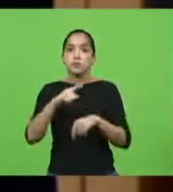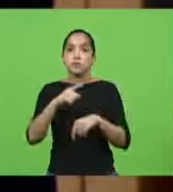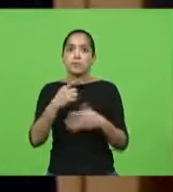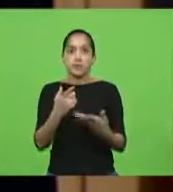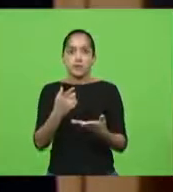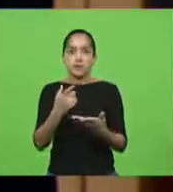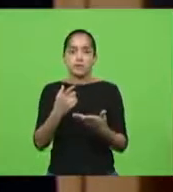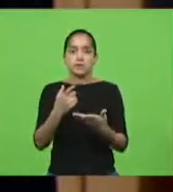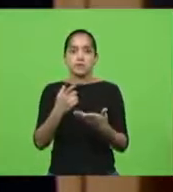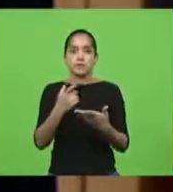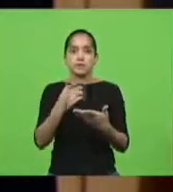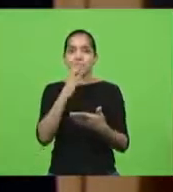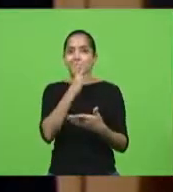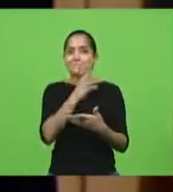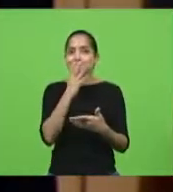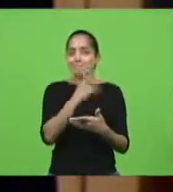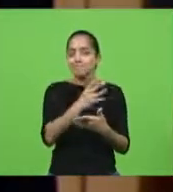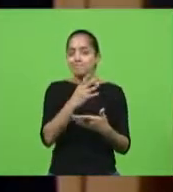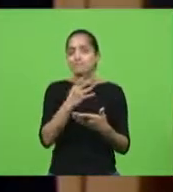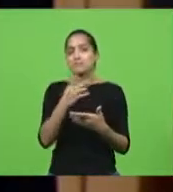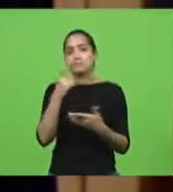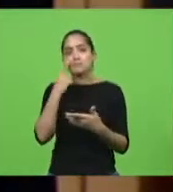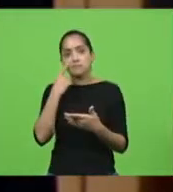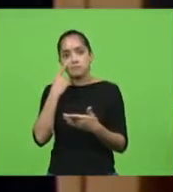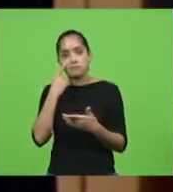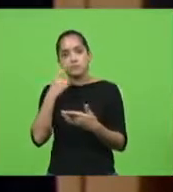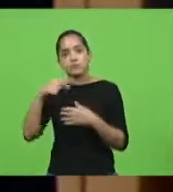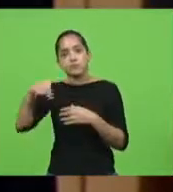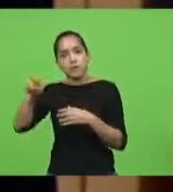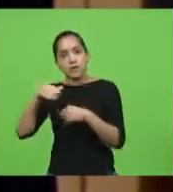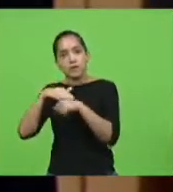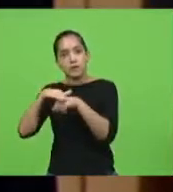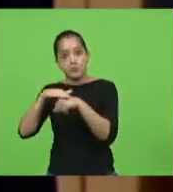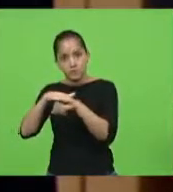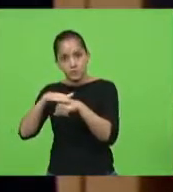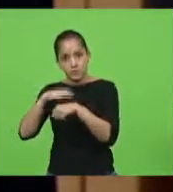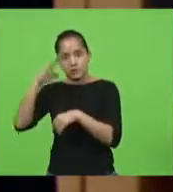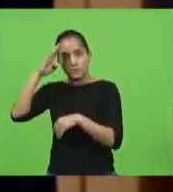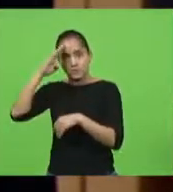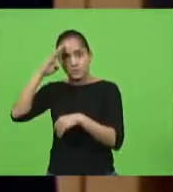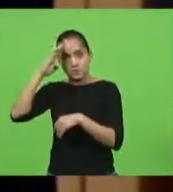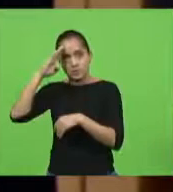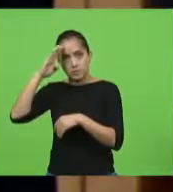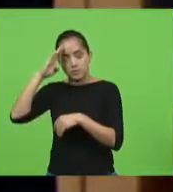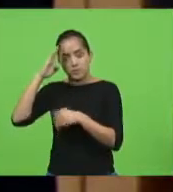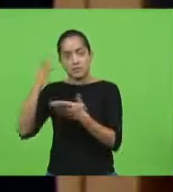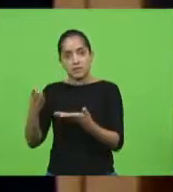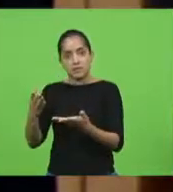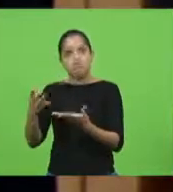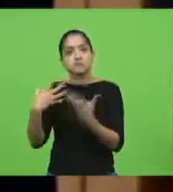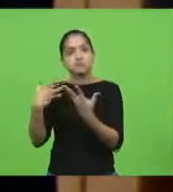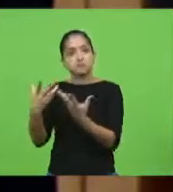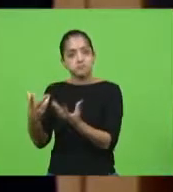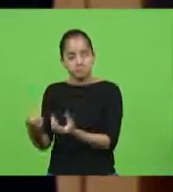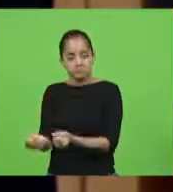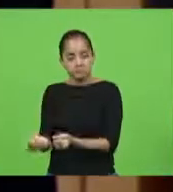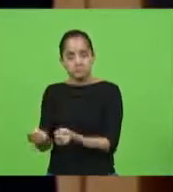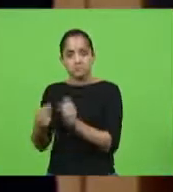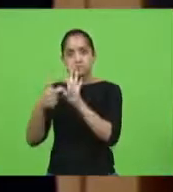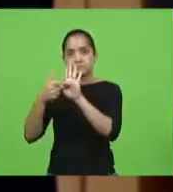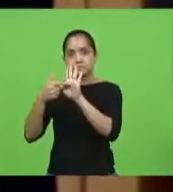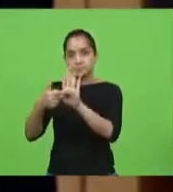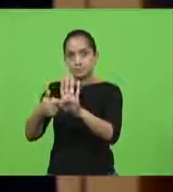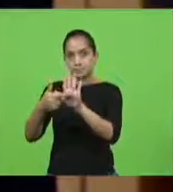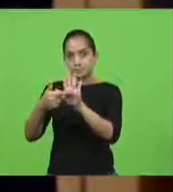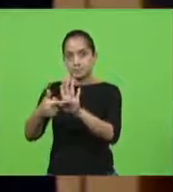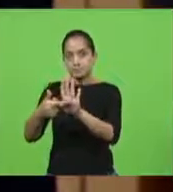primeira crítica, eu também procurei o coronel Dionei, que me recebeu gentilmente e me apresentou